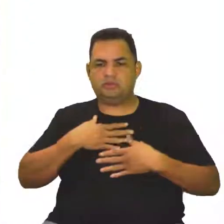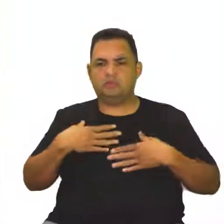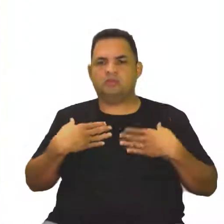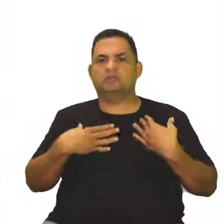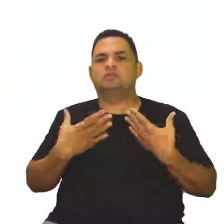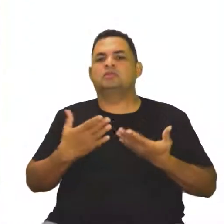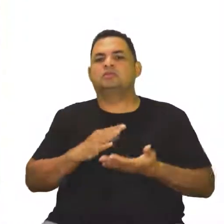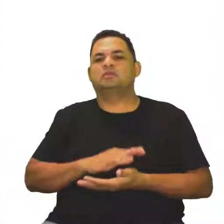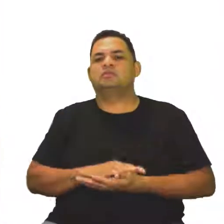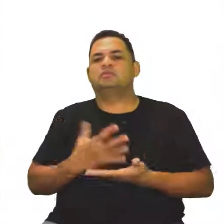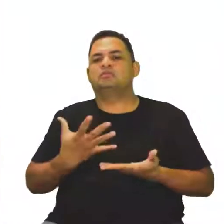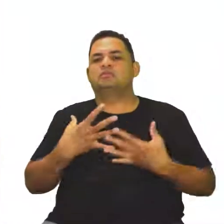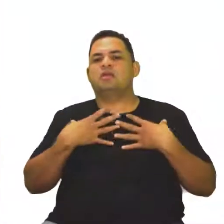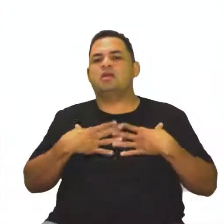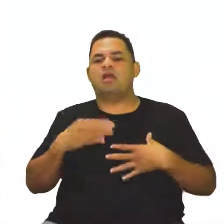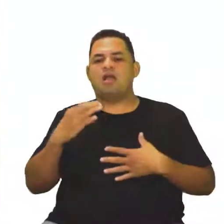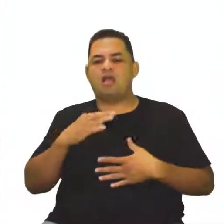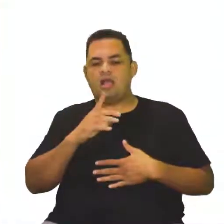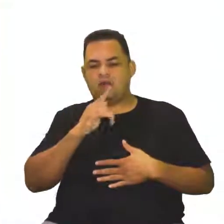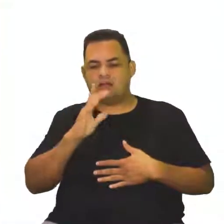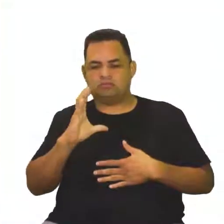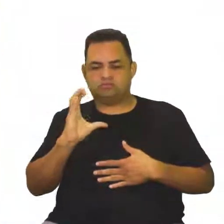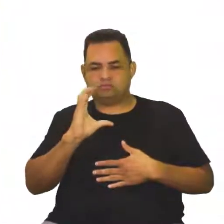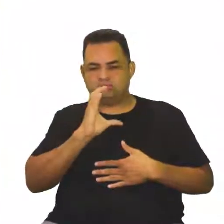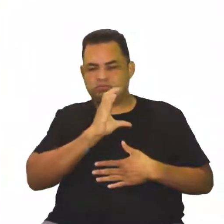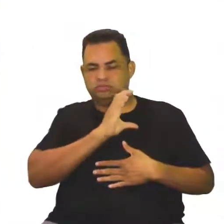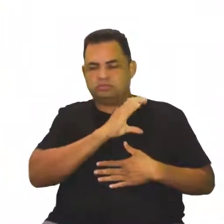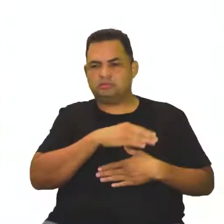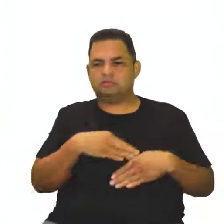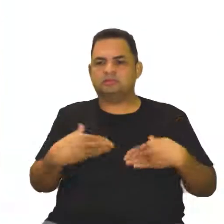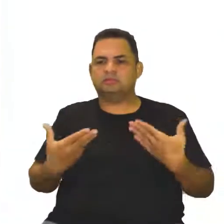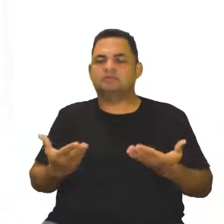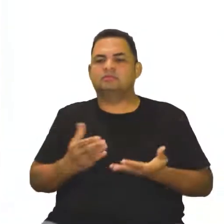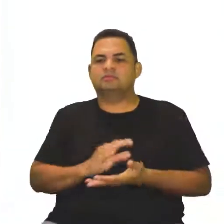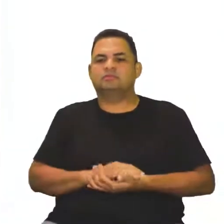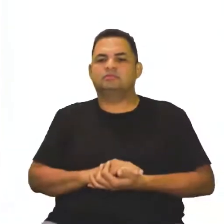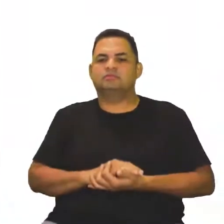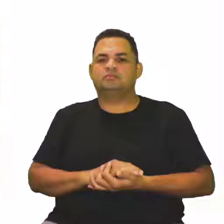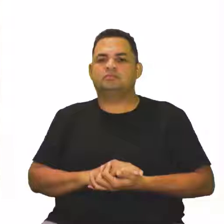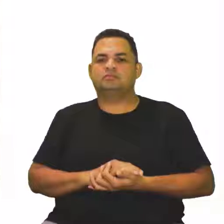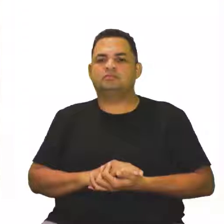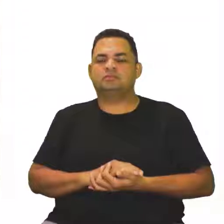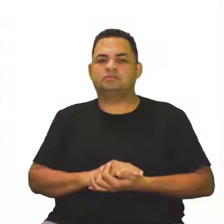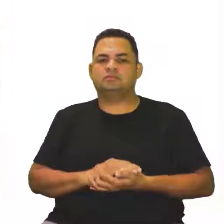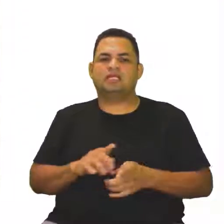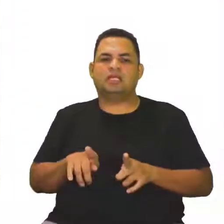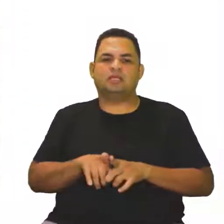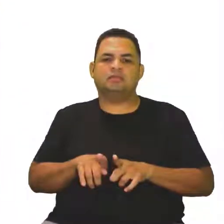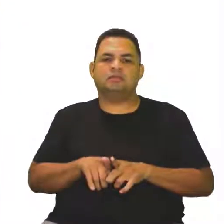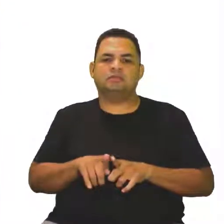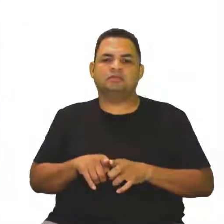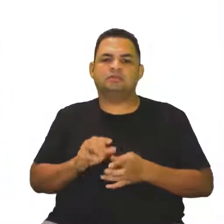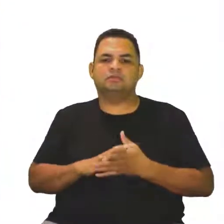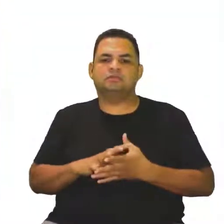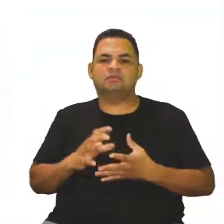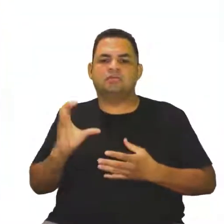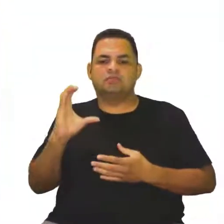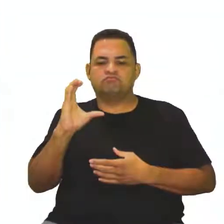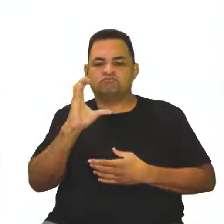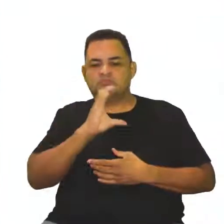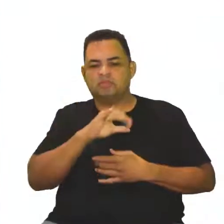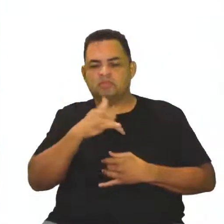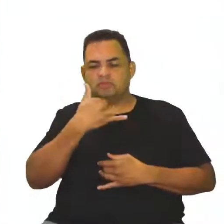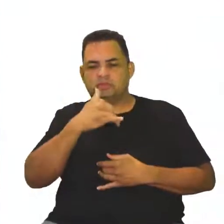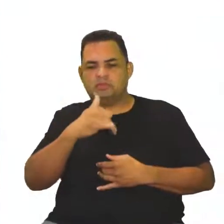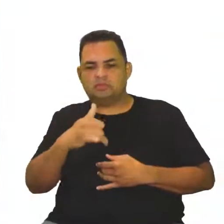em térmica, eu não vou conseguir tomar um banho de água quente, tá? Aquecedor elétrico também em regiões muito frias do país o